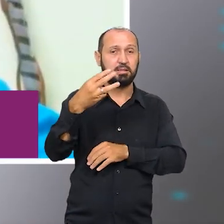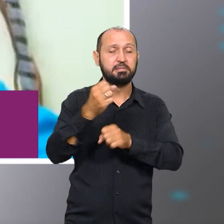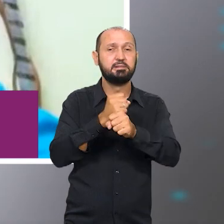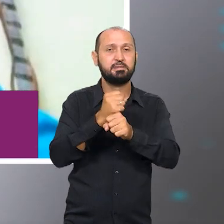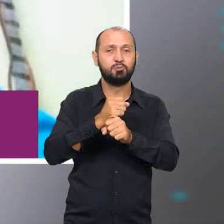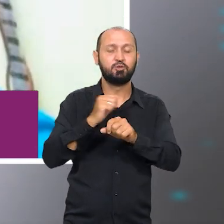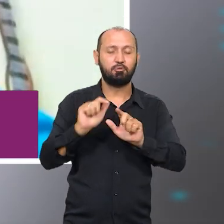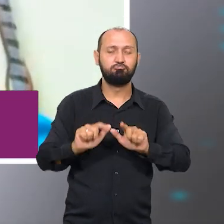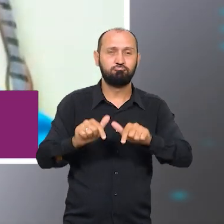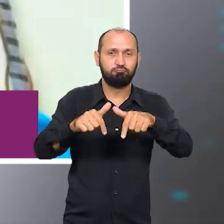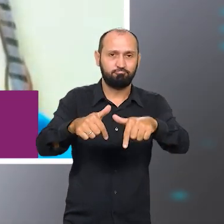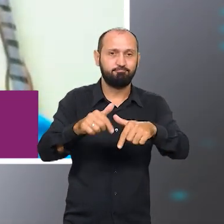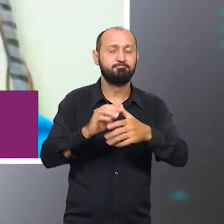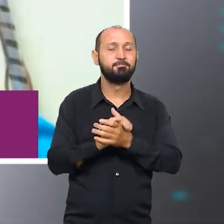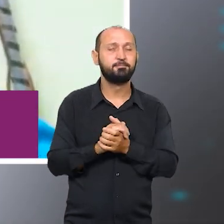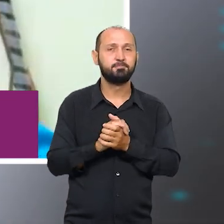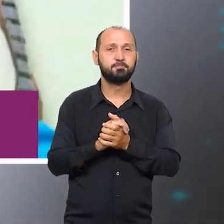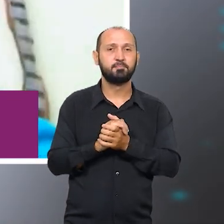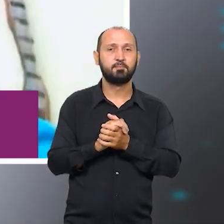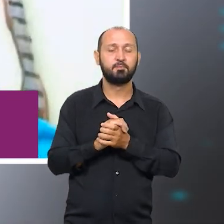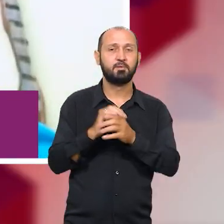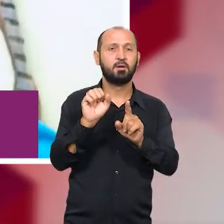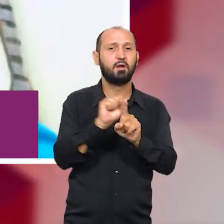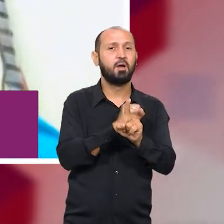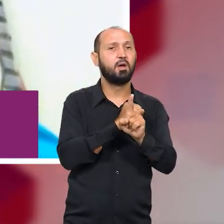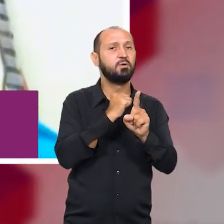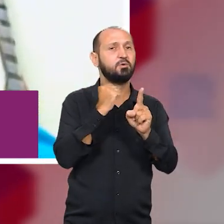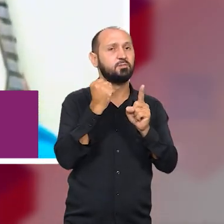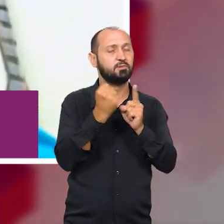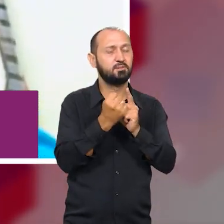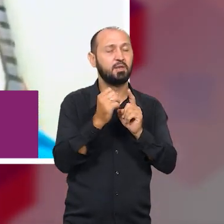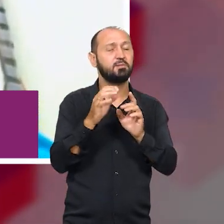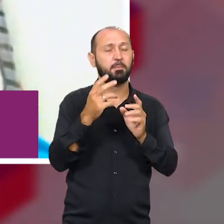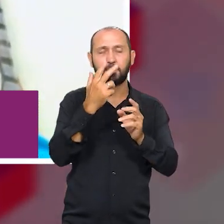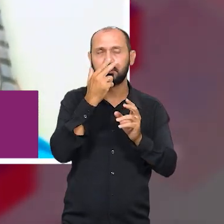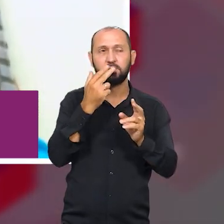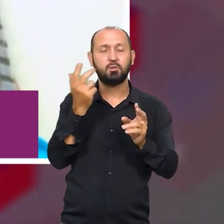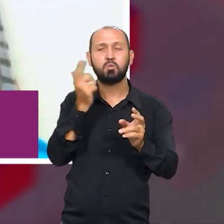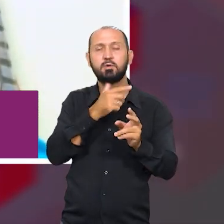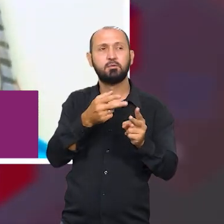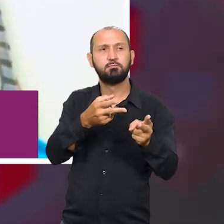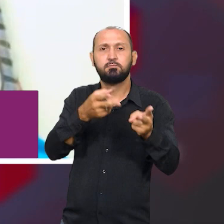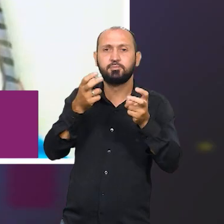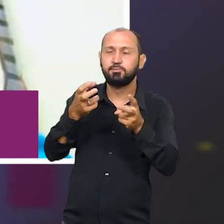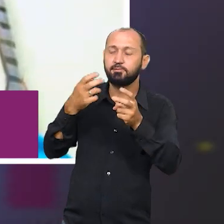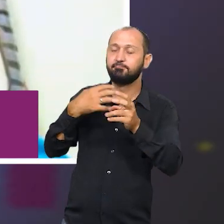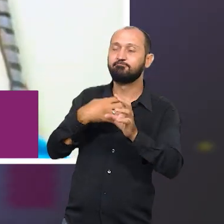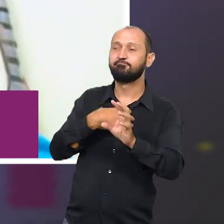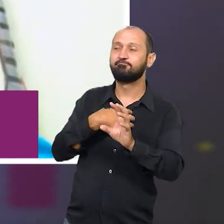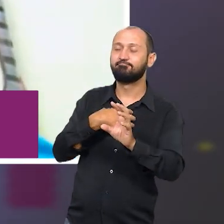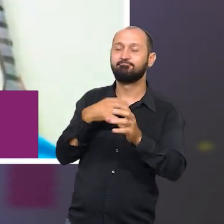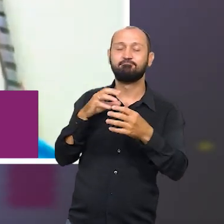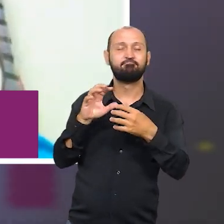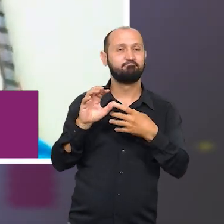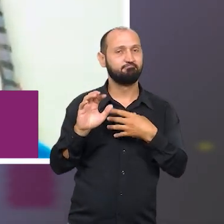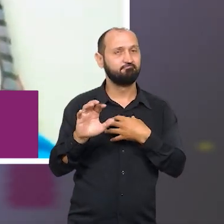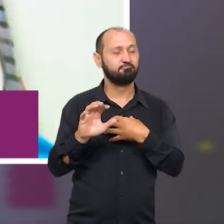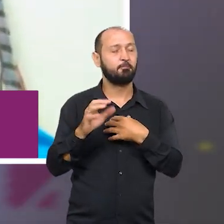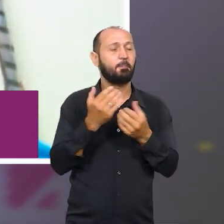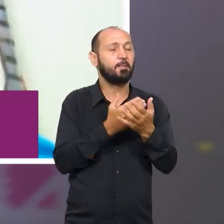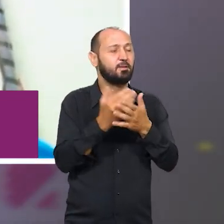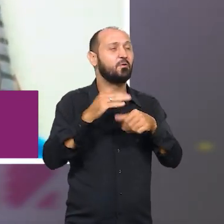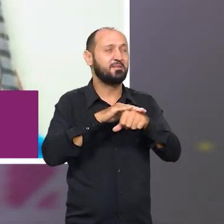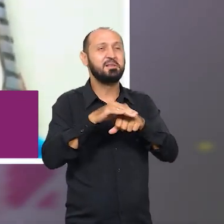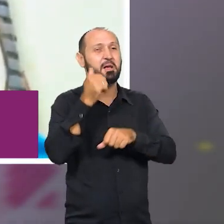A sociedade está um pouquinho mais sensível. E eu falo para minhas amigas assim, no começo eu achava até que era um pouco mais de